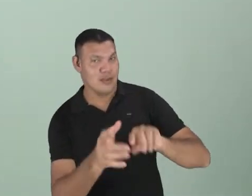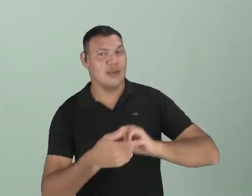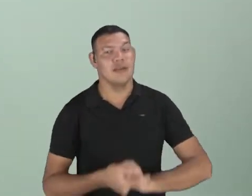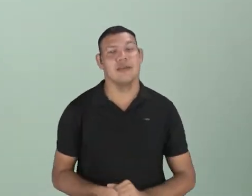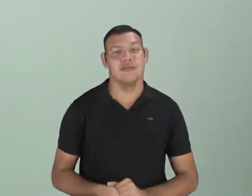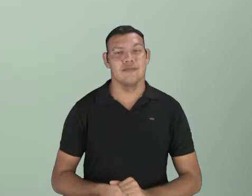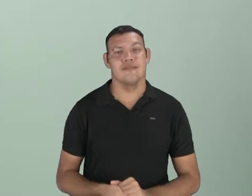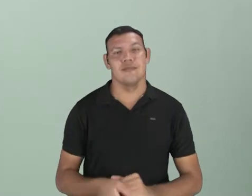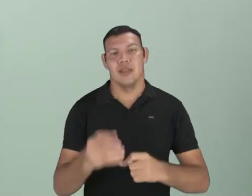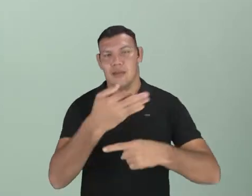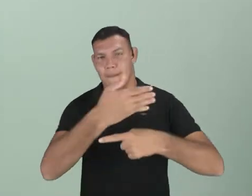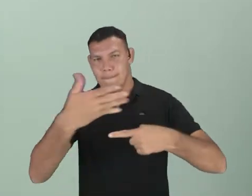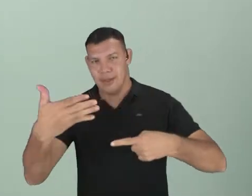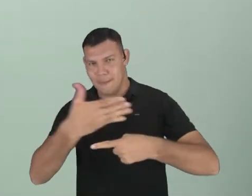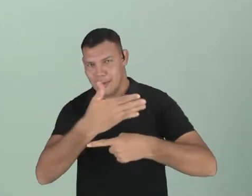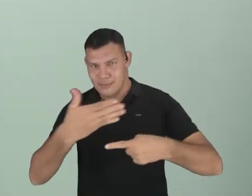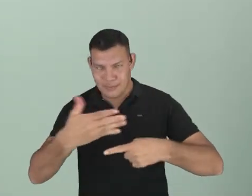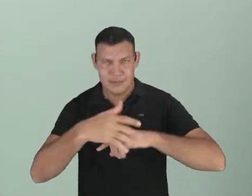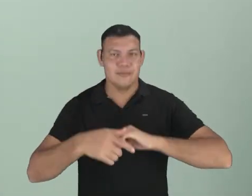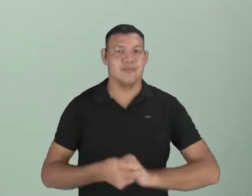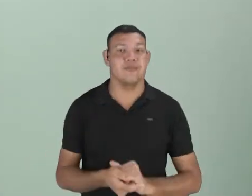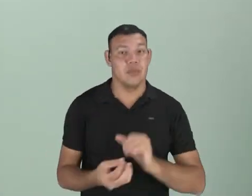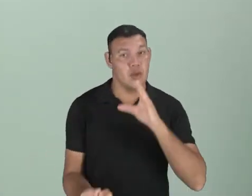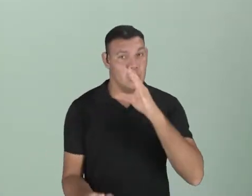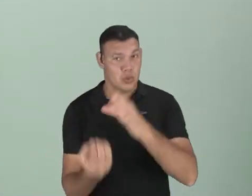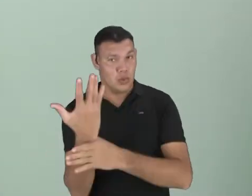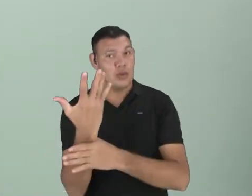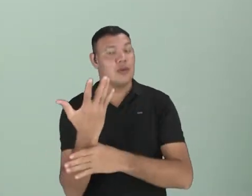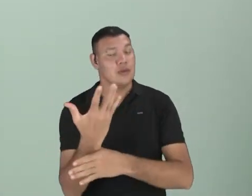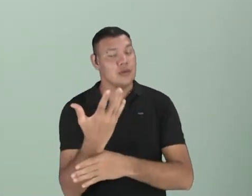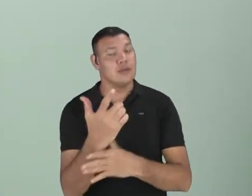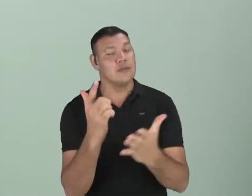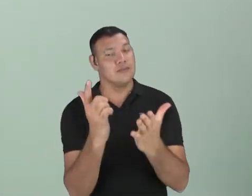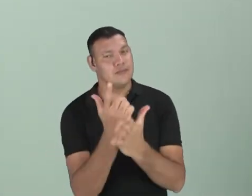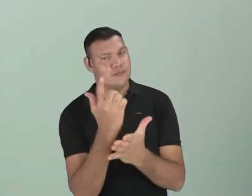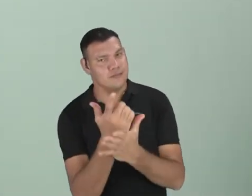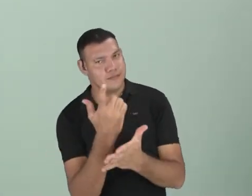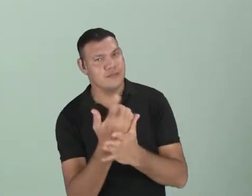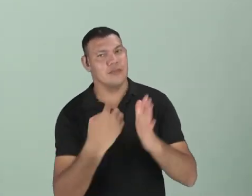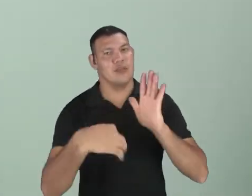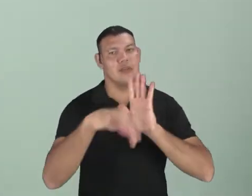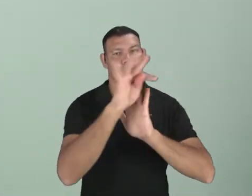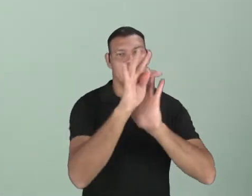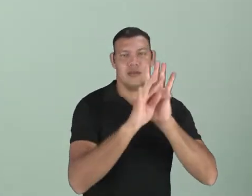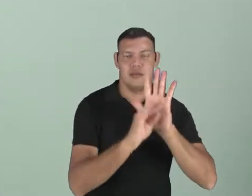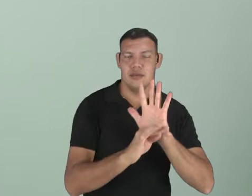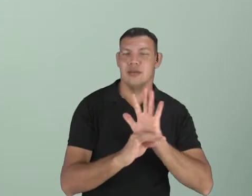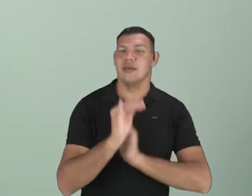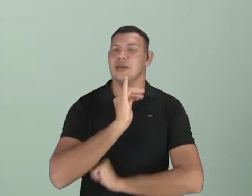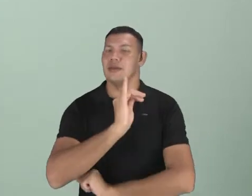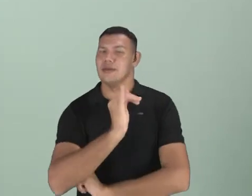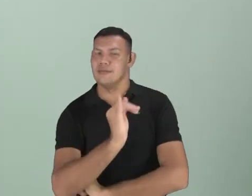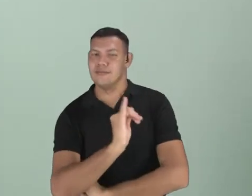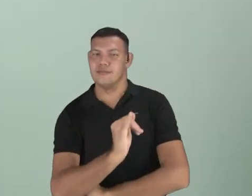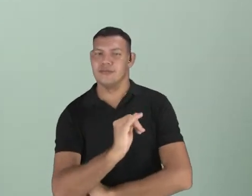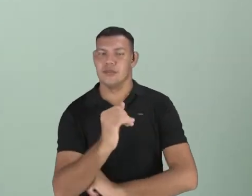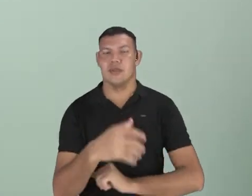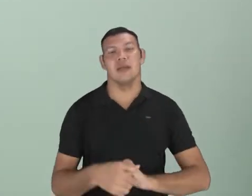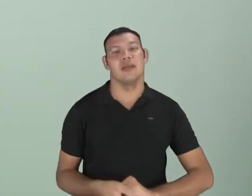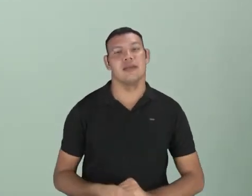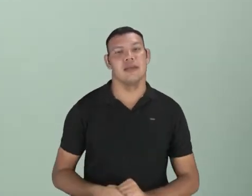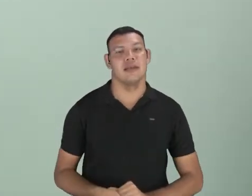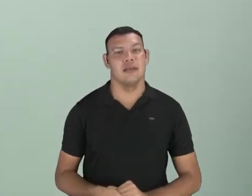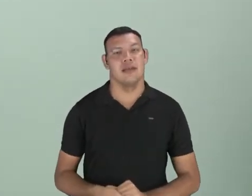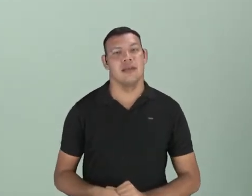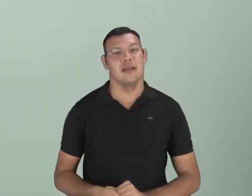filmes, essas séries, elas nascem de um texto narrativo, de um livro, de uma pequena ou grande história, mas que vai